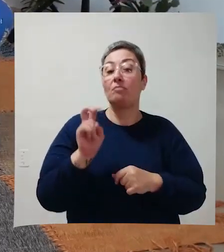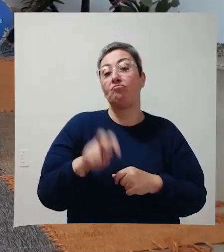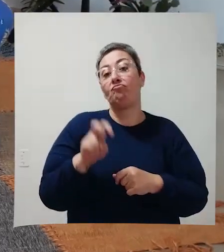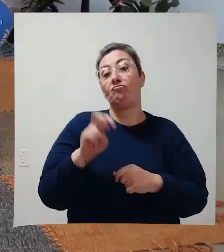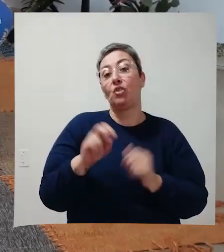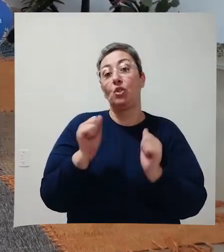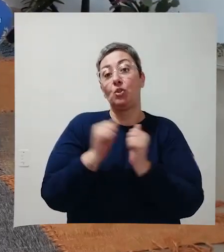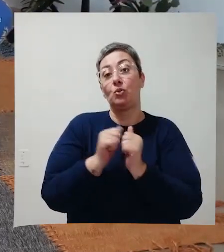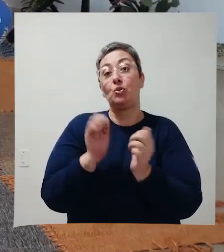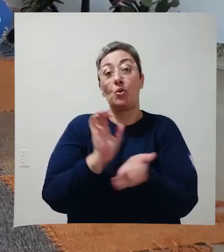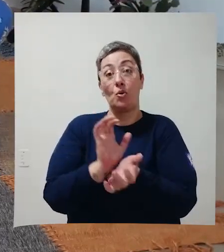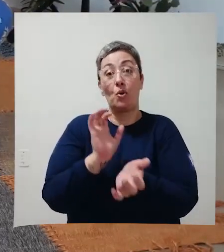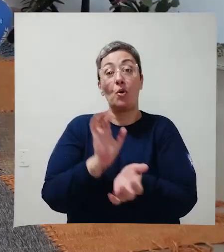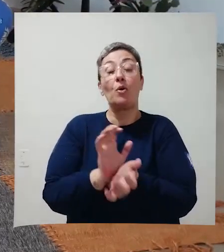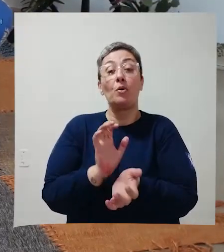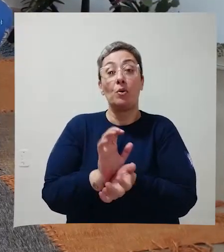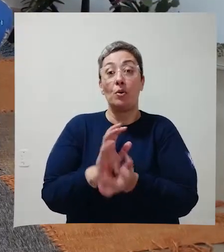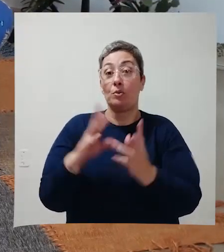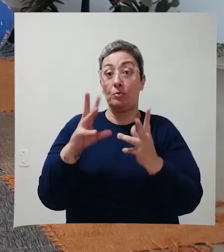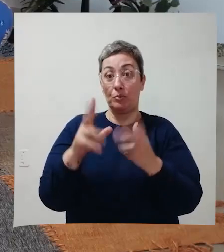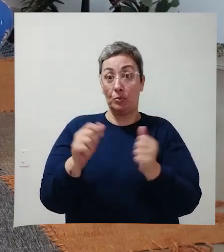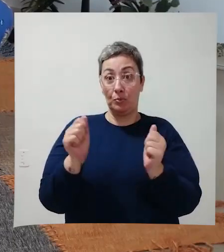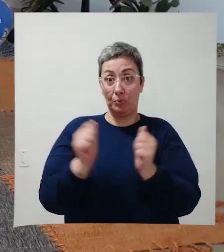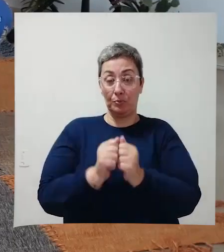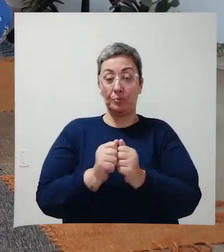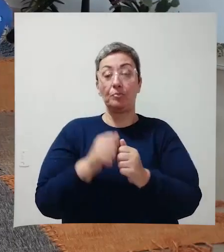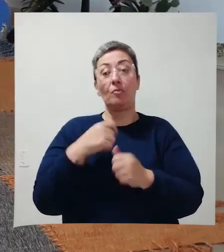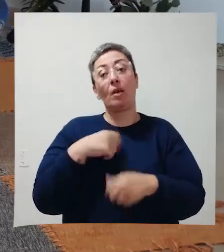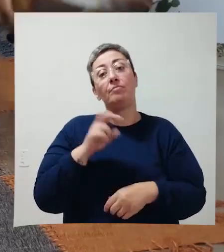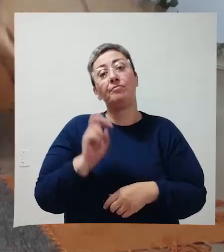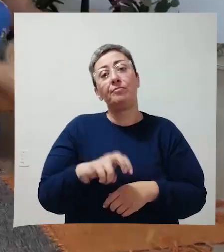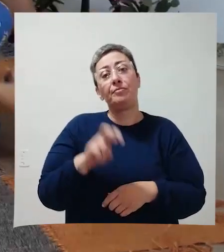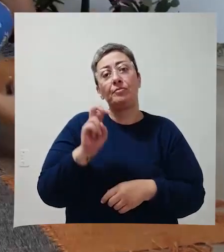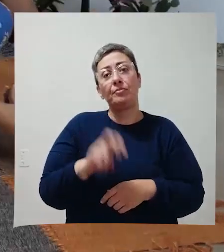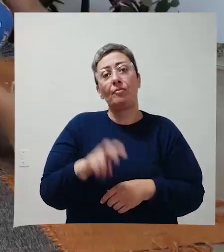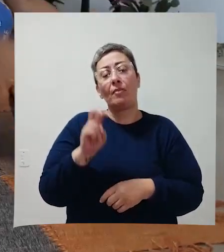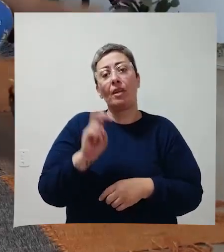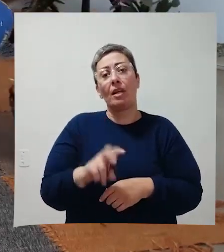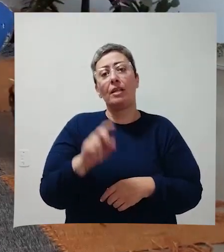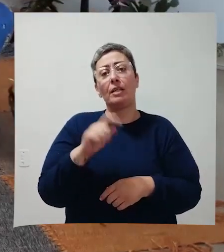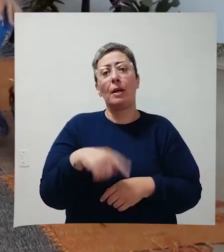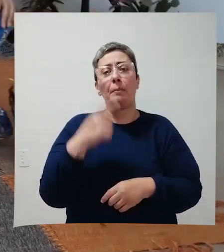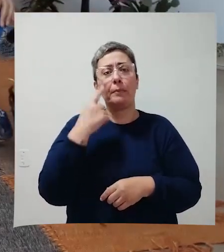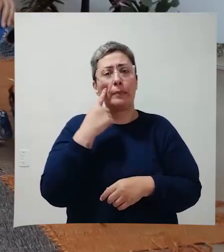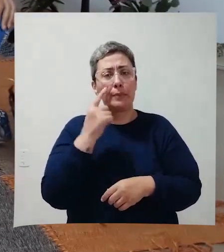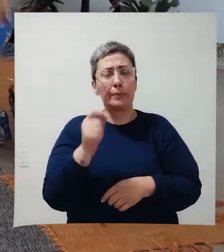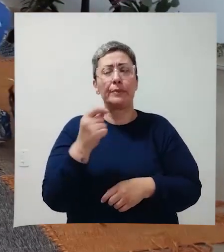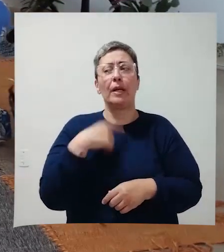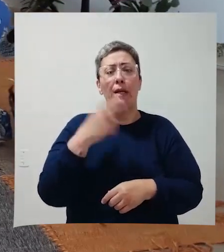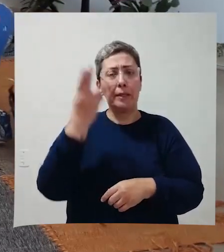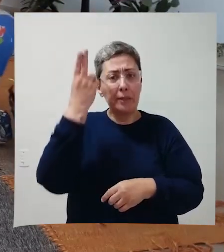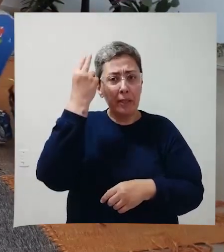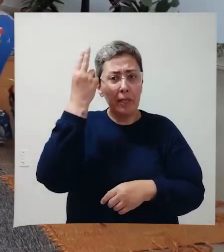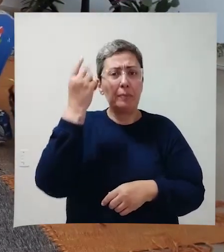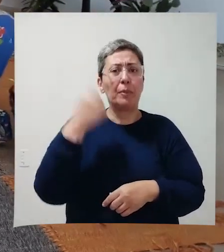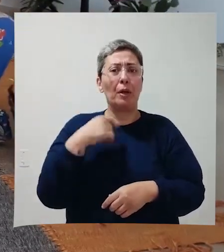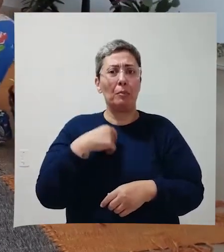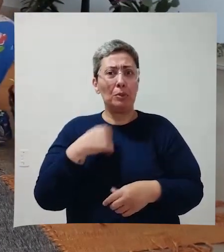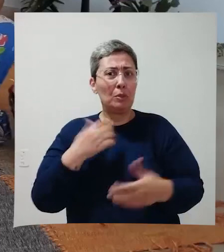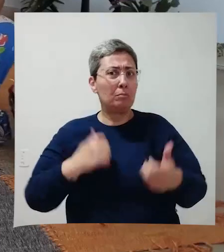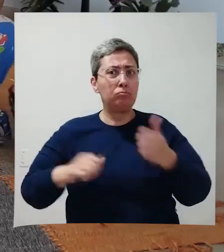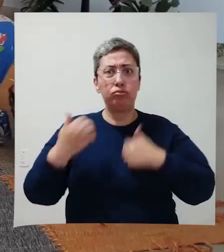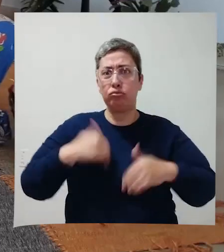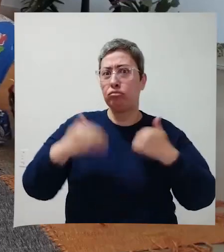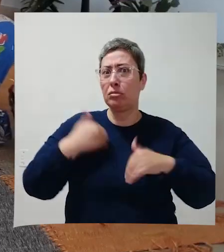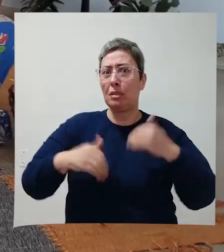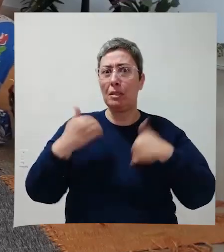seguiram viagem junto com todos os outros. No caminho, já podia se prever que a lebre, que era